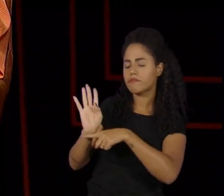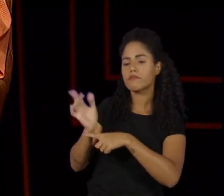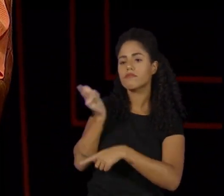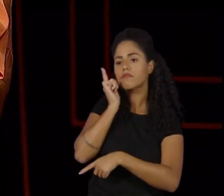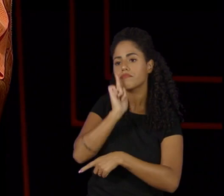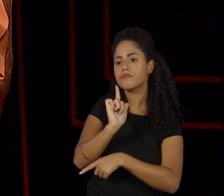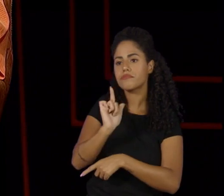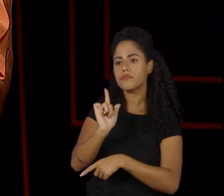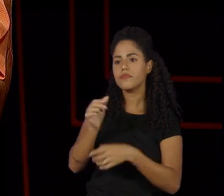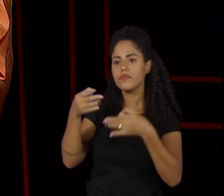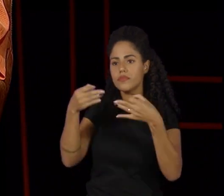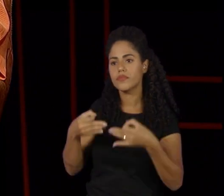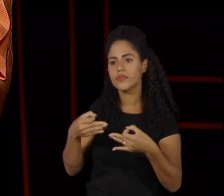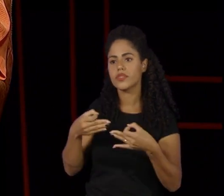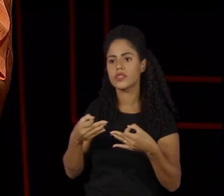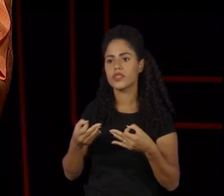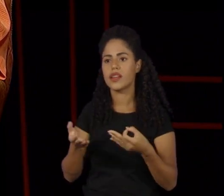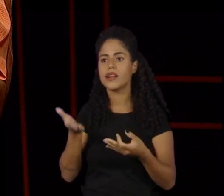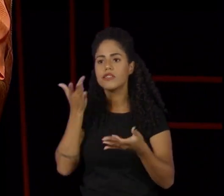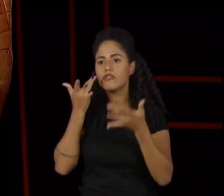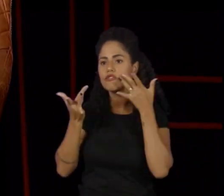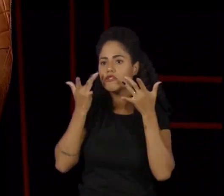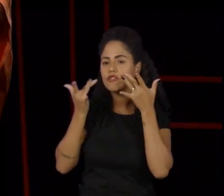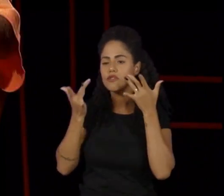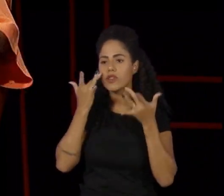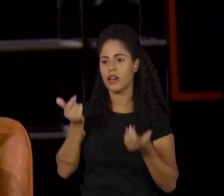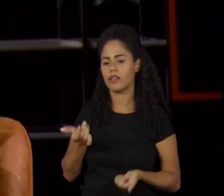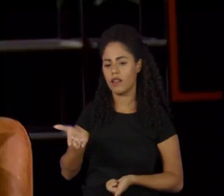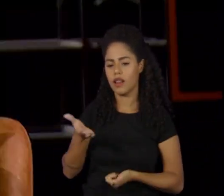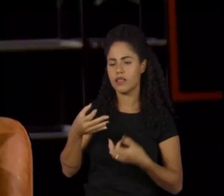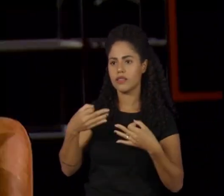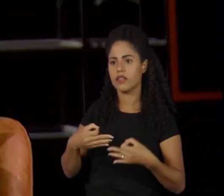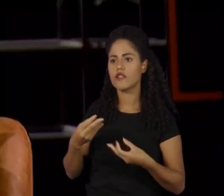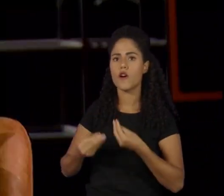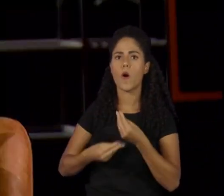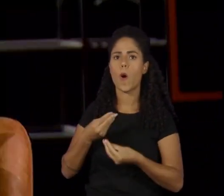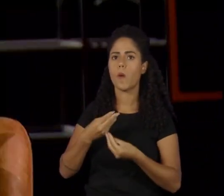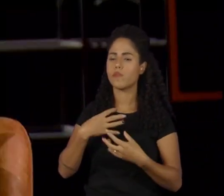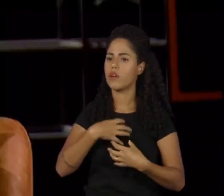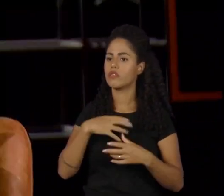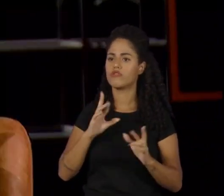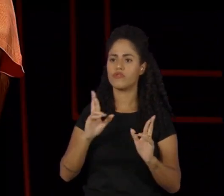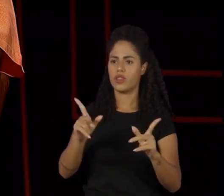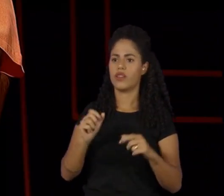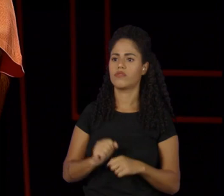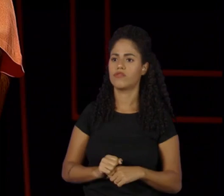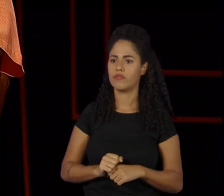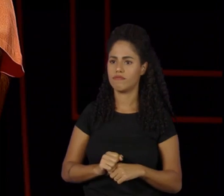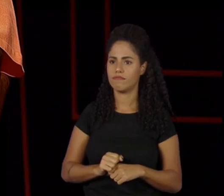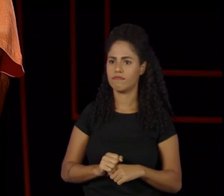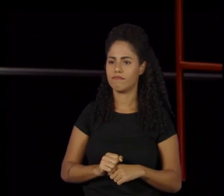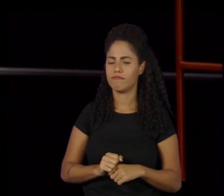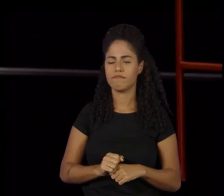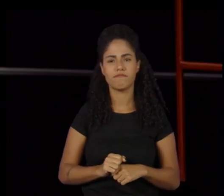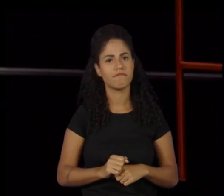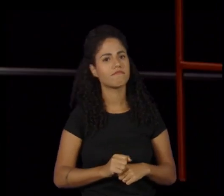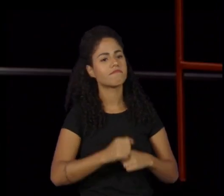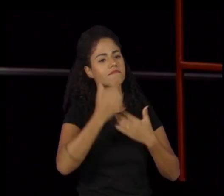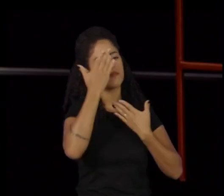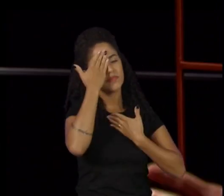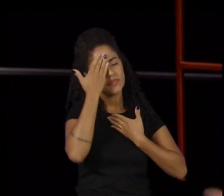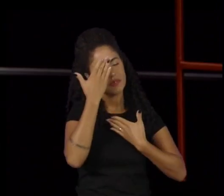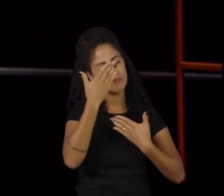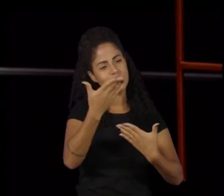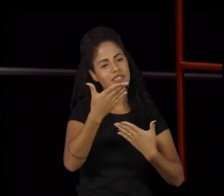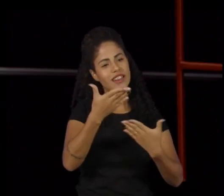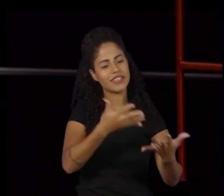a mensagem que o Tchekov queria passar, aí matou, cara. Aí é tudo para mim, entendeu? Breda, muito obrigada pela